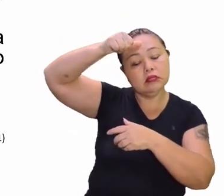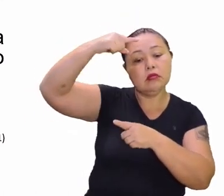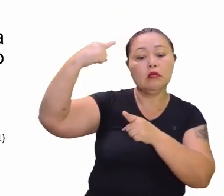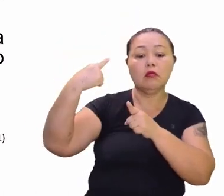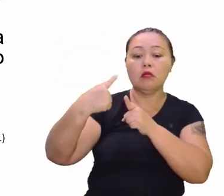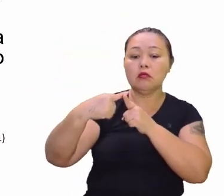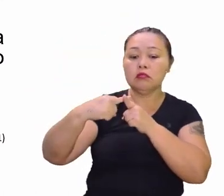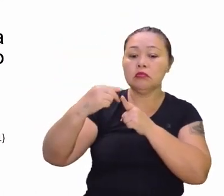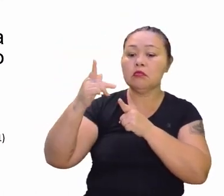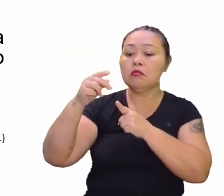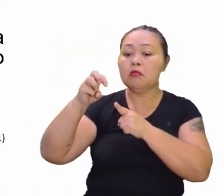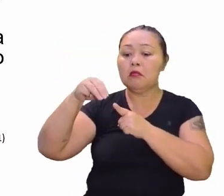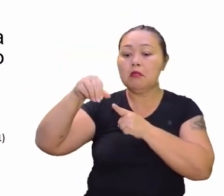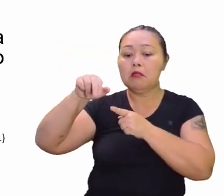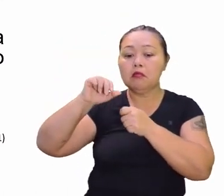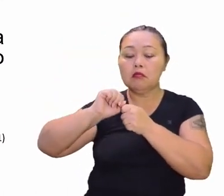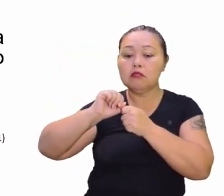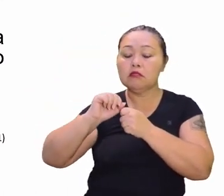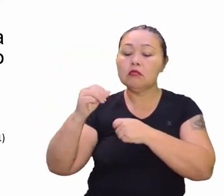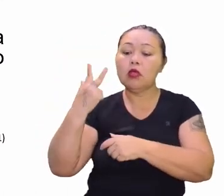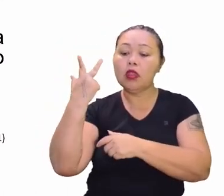da humanidade.